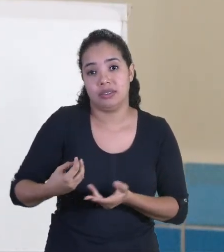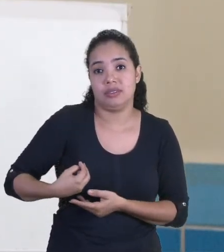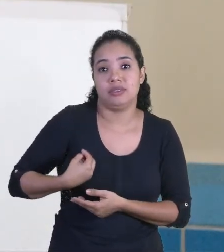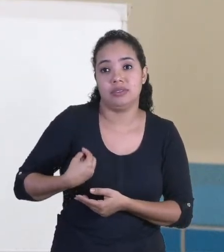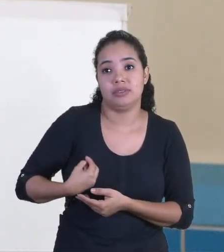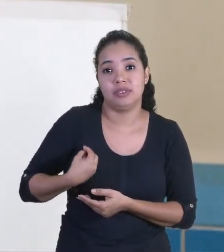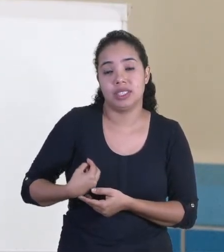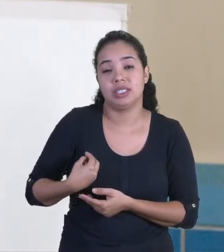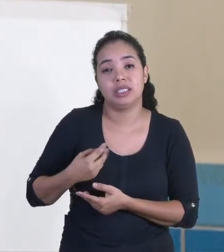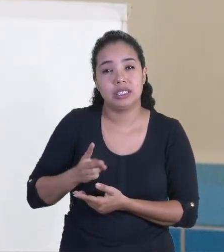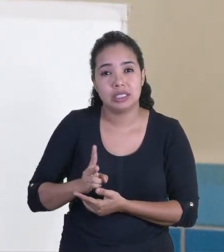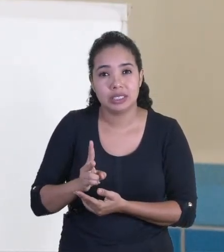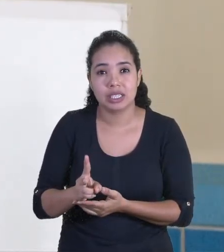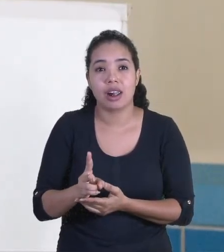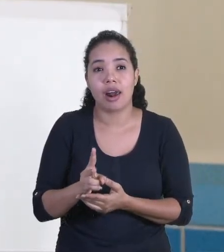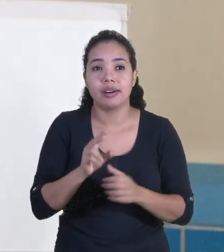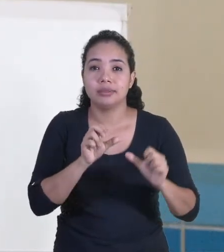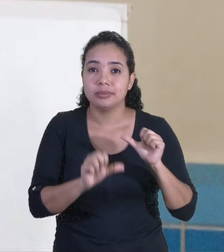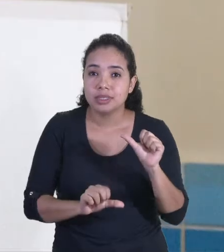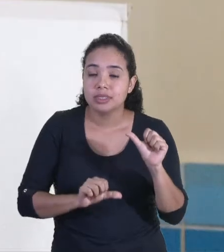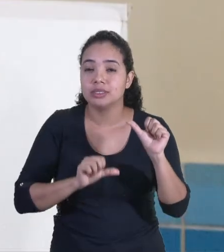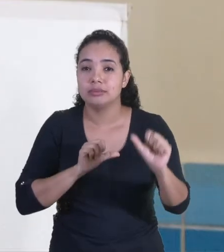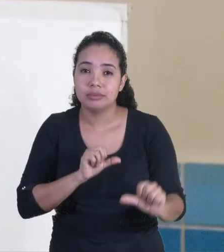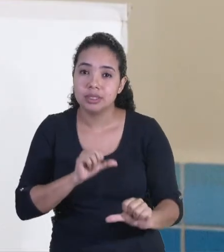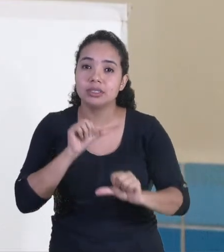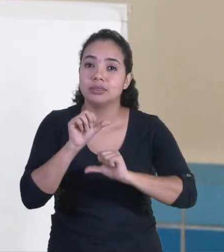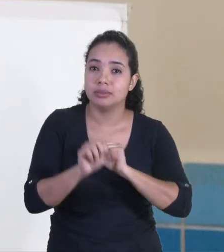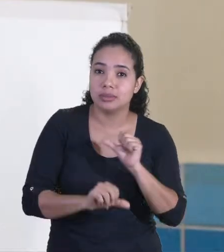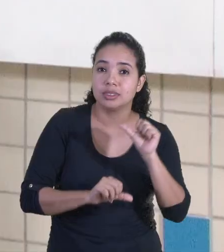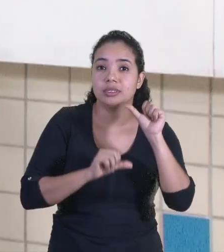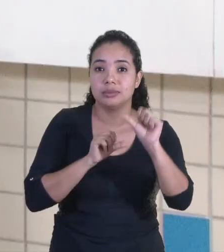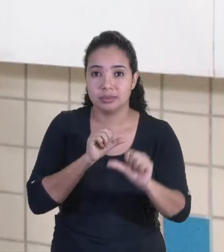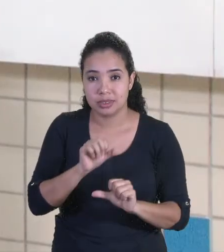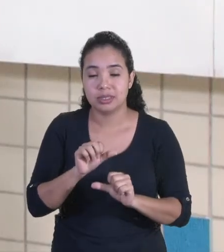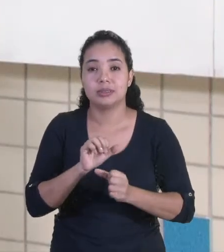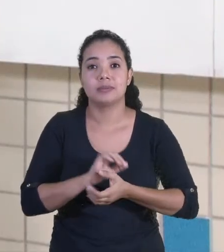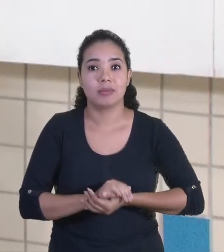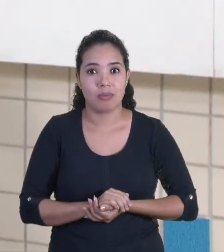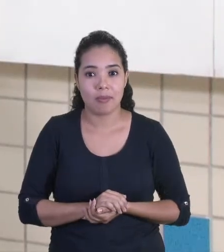uma constante metamorfose.